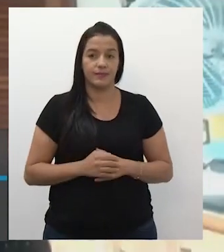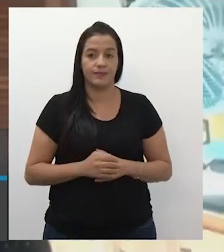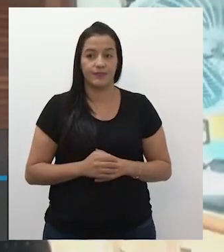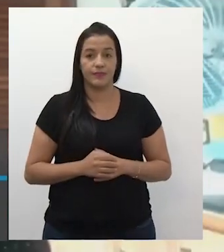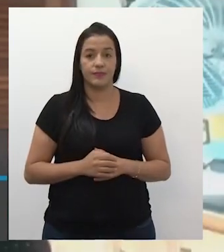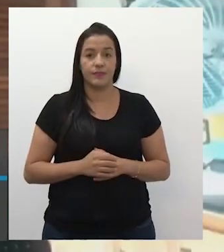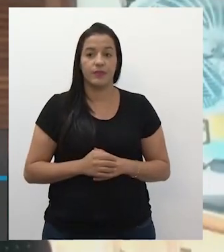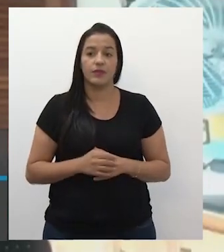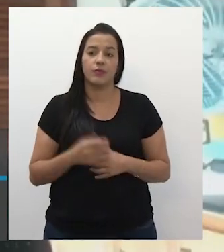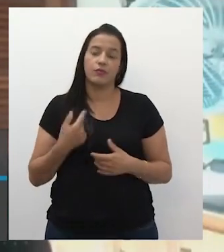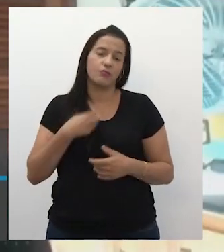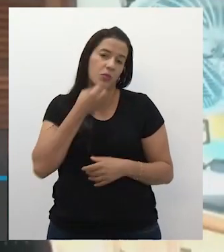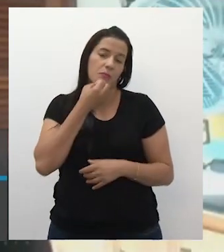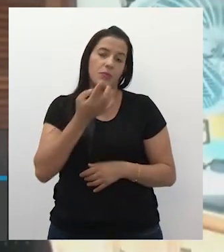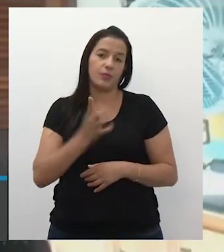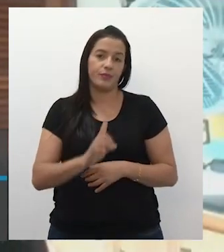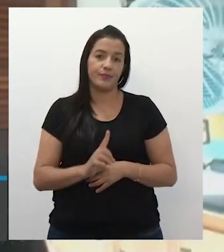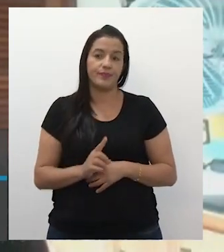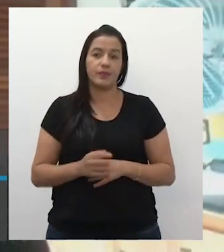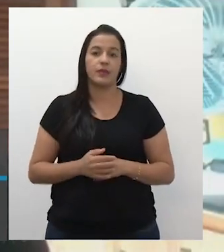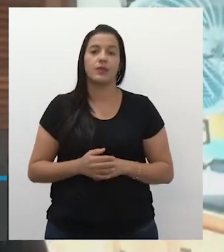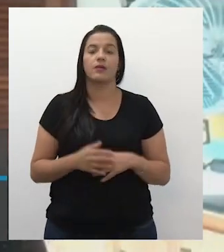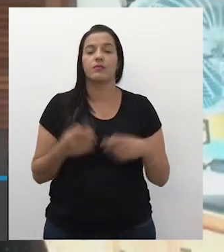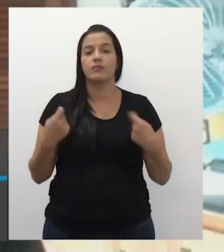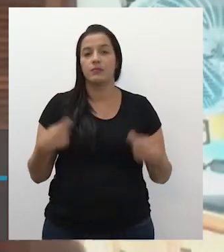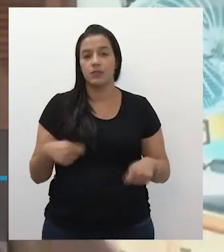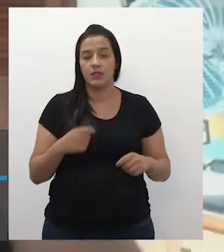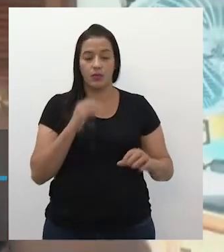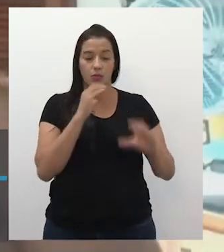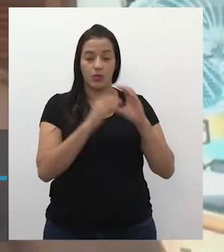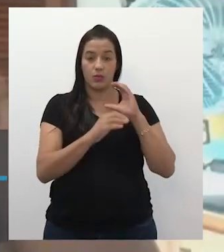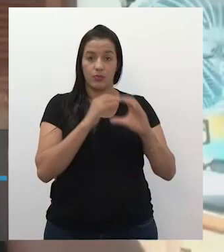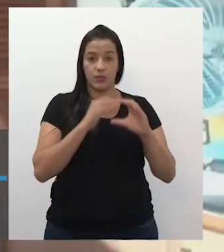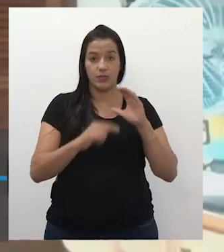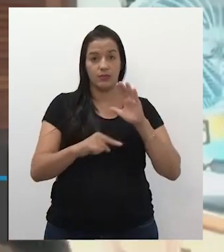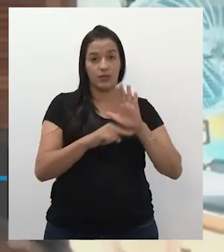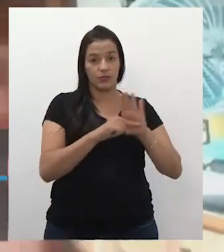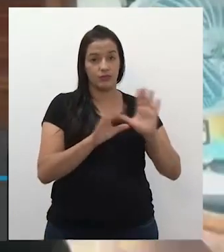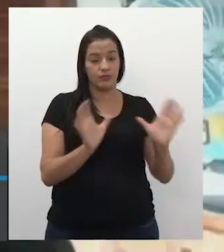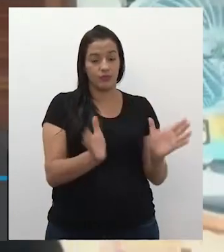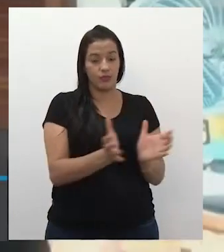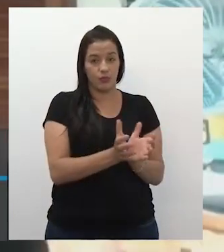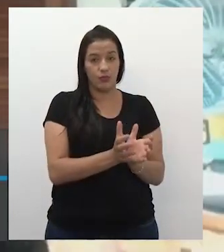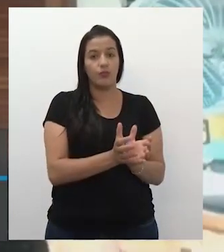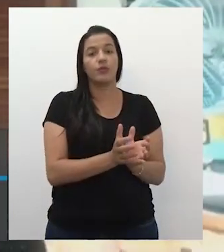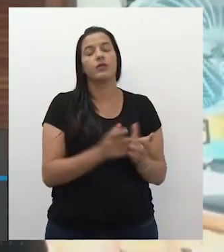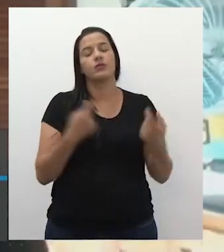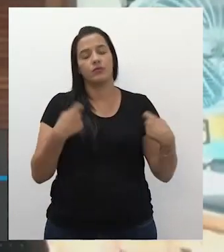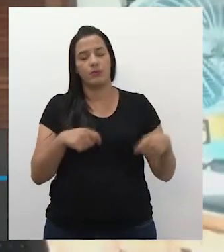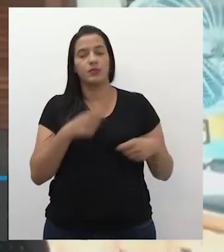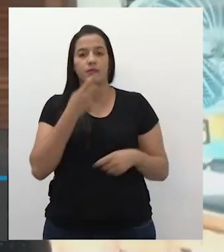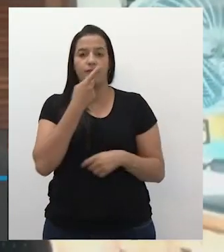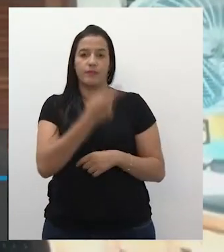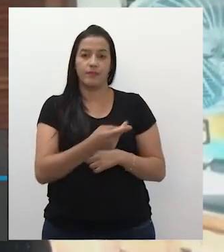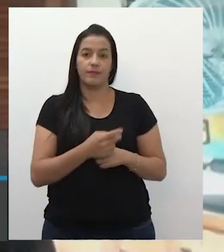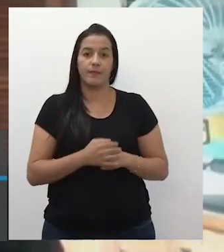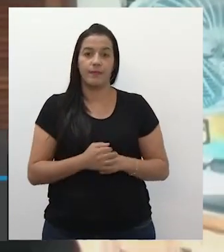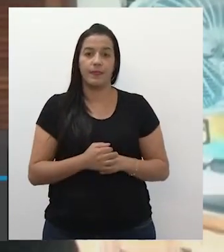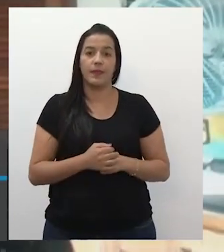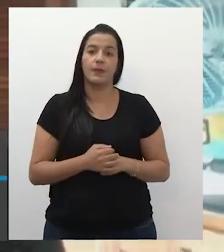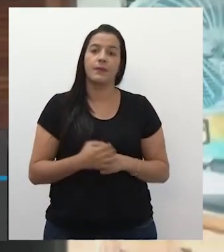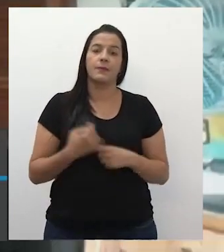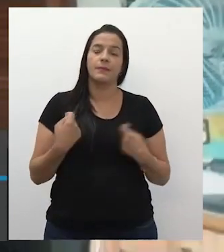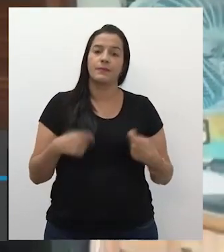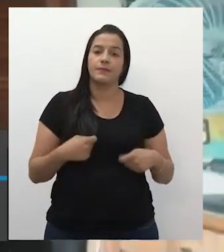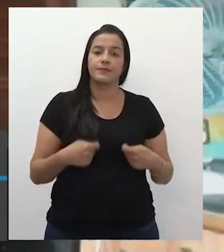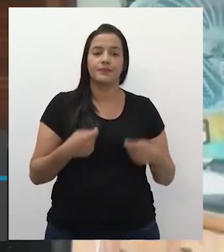é positivo. Né? Então, se há uma comunicação negativa no grupo, a gente precisa falar sobre isso. Né? Precisa falar sobre